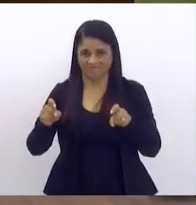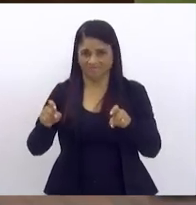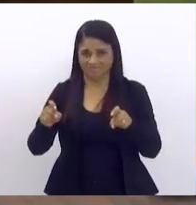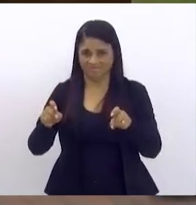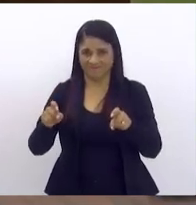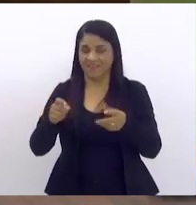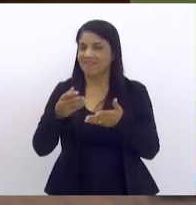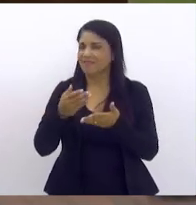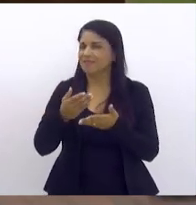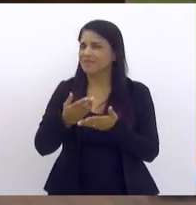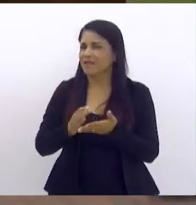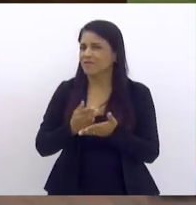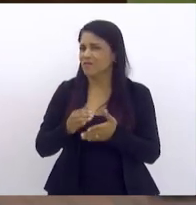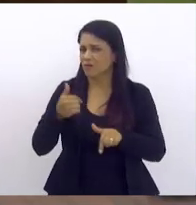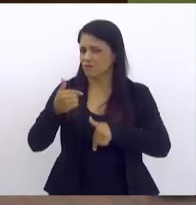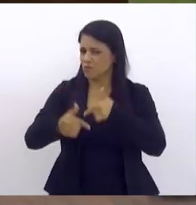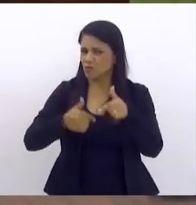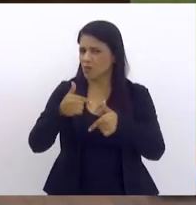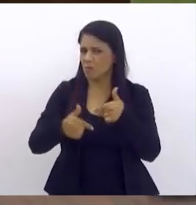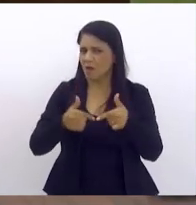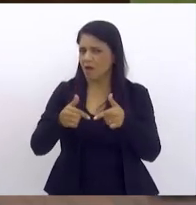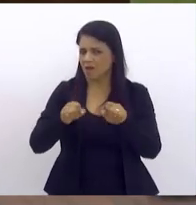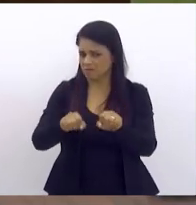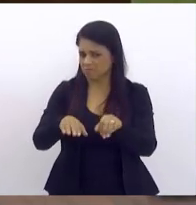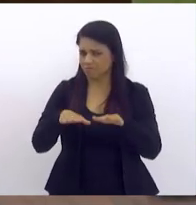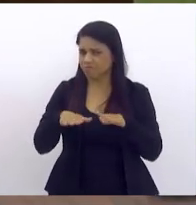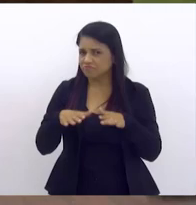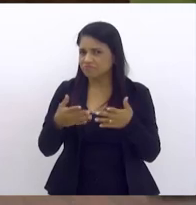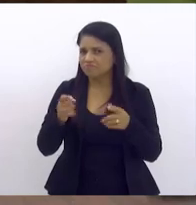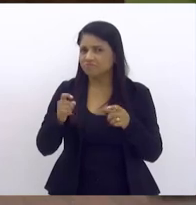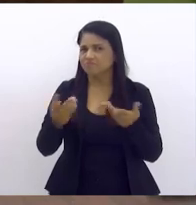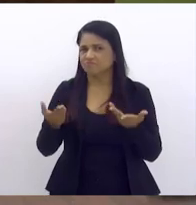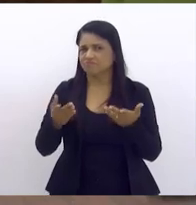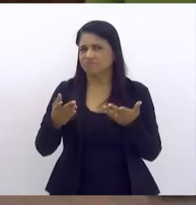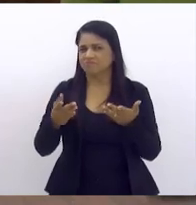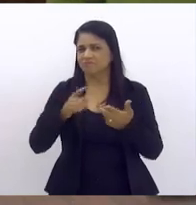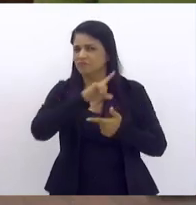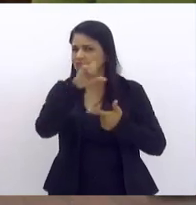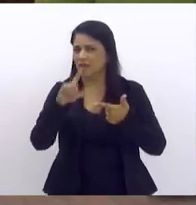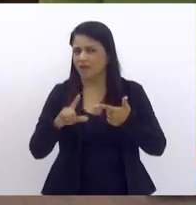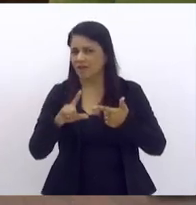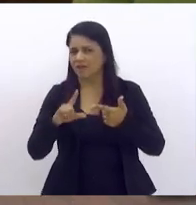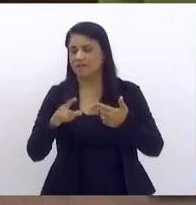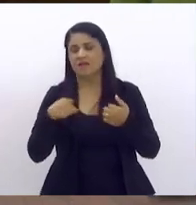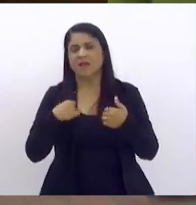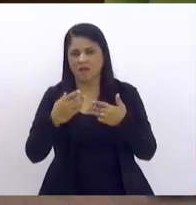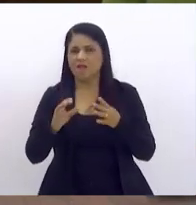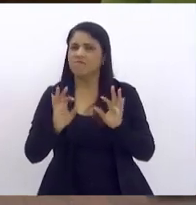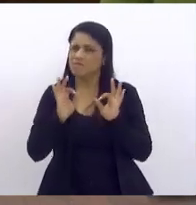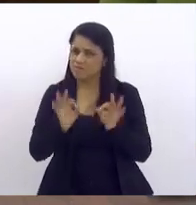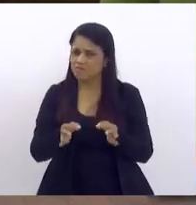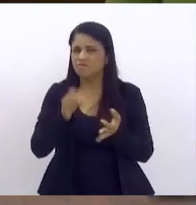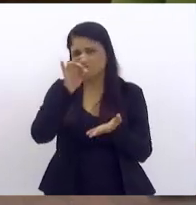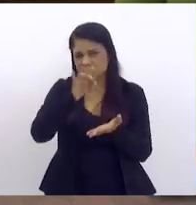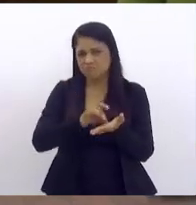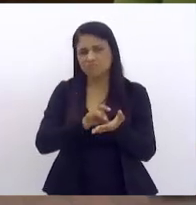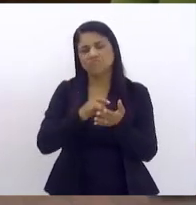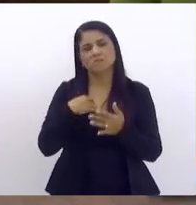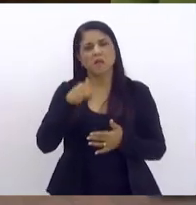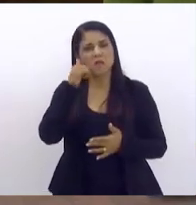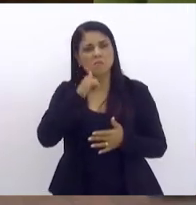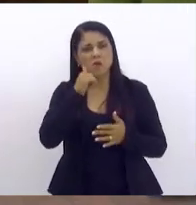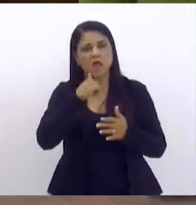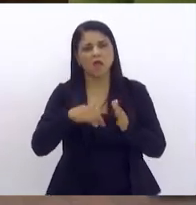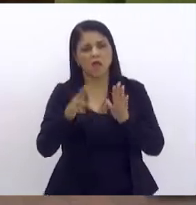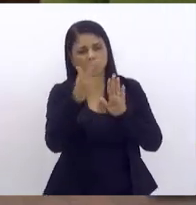nada tem a ver com o nosso trabalho legislativo. É bem verdade que as mulheres não estão previstas no Código Regimental